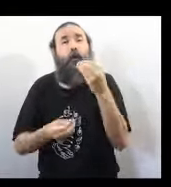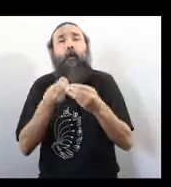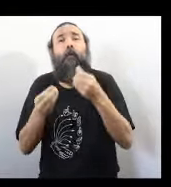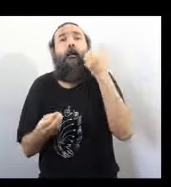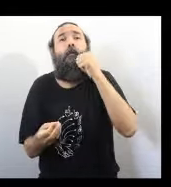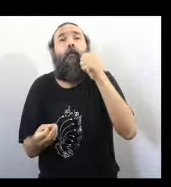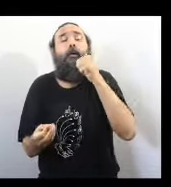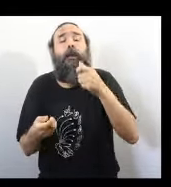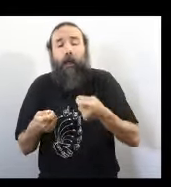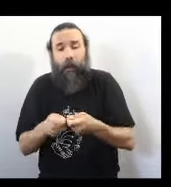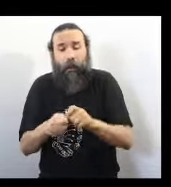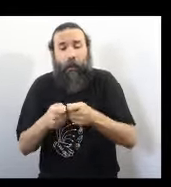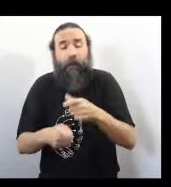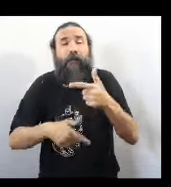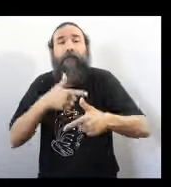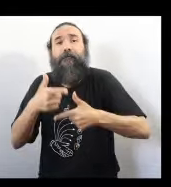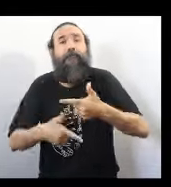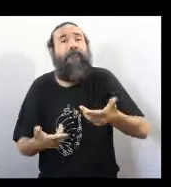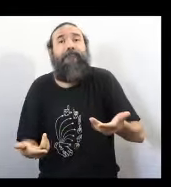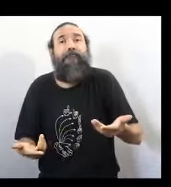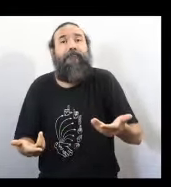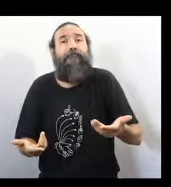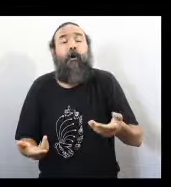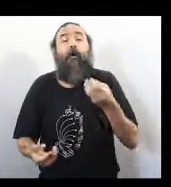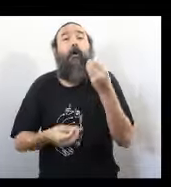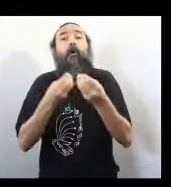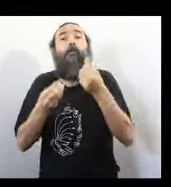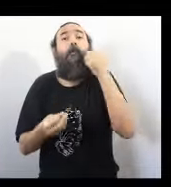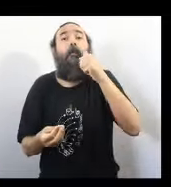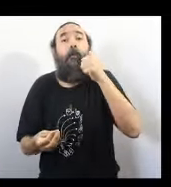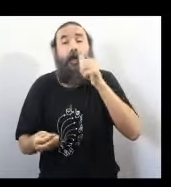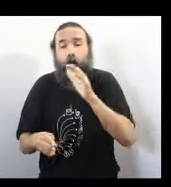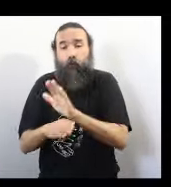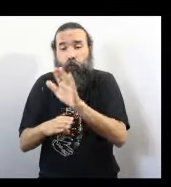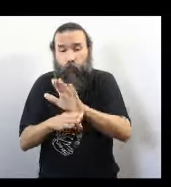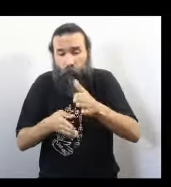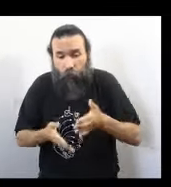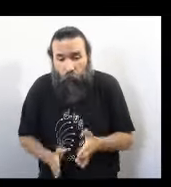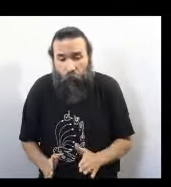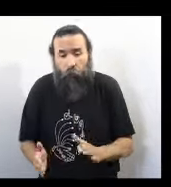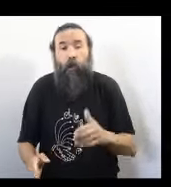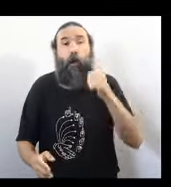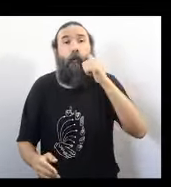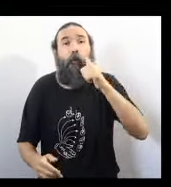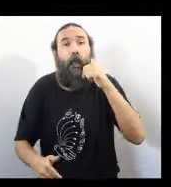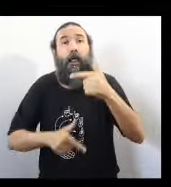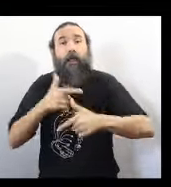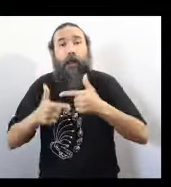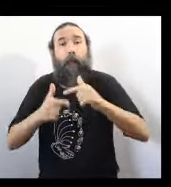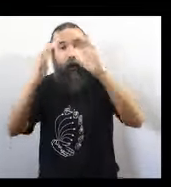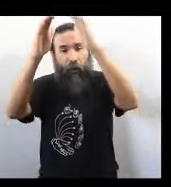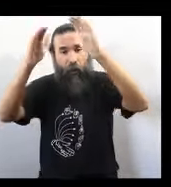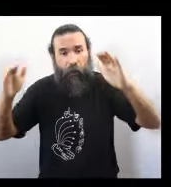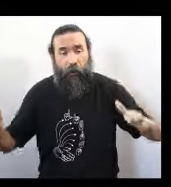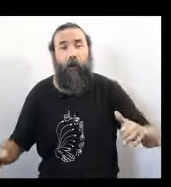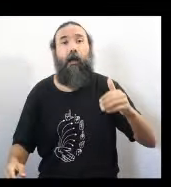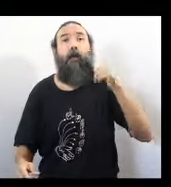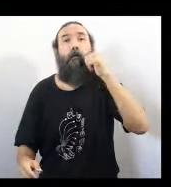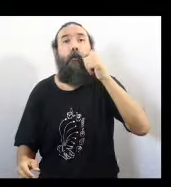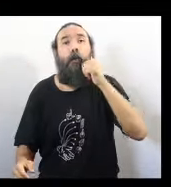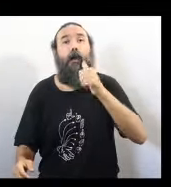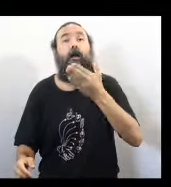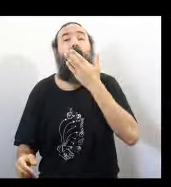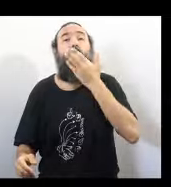as mulheres artesãs? Como estão as parteiras? Como estão as benzendeiras? Como estão as